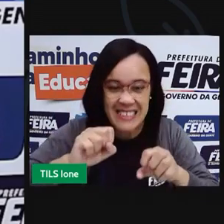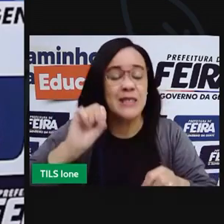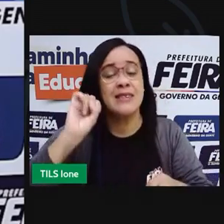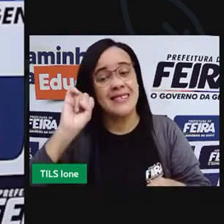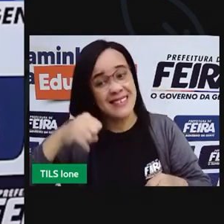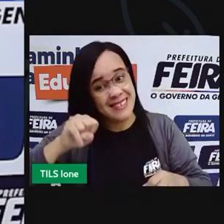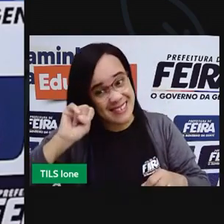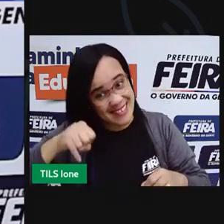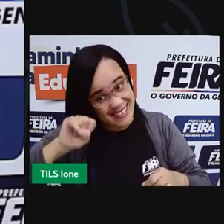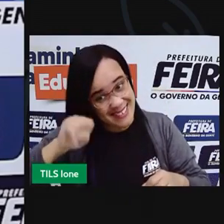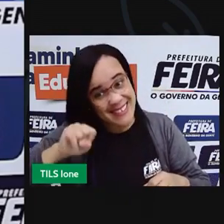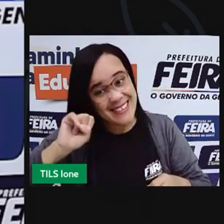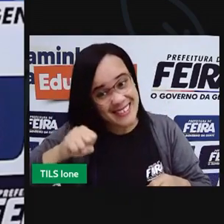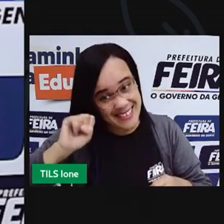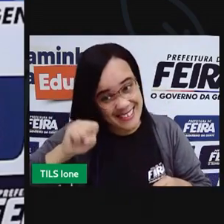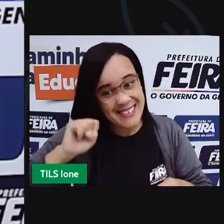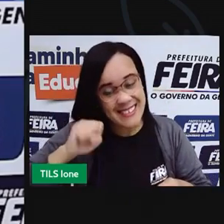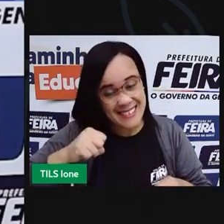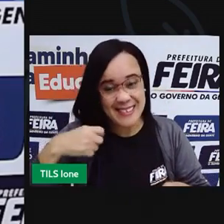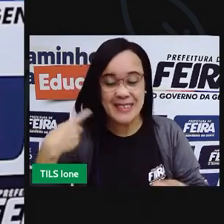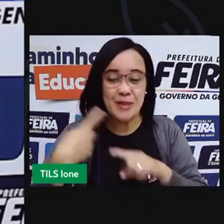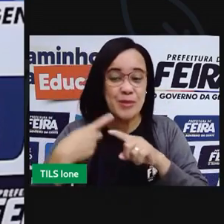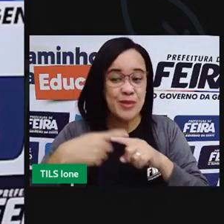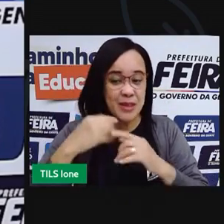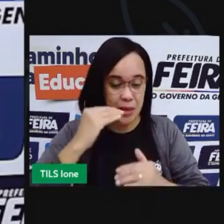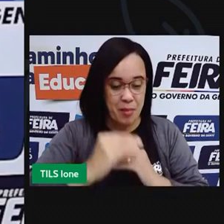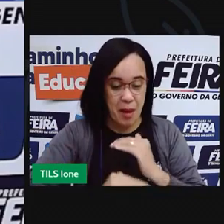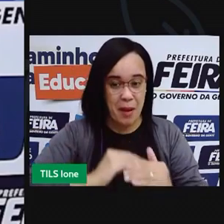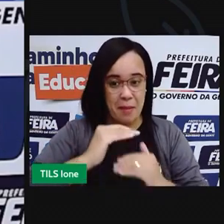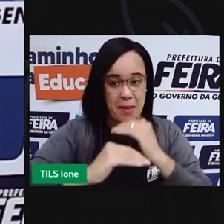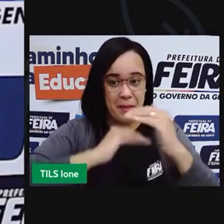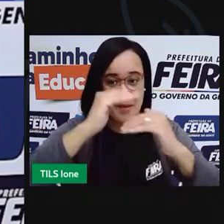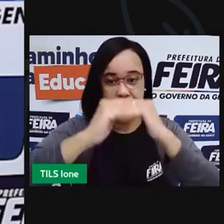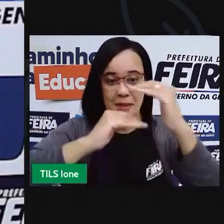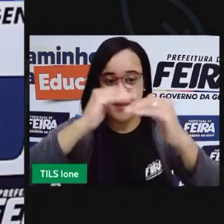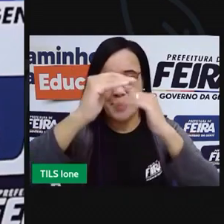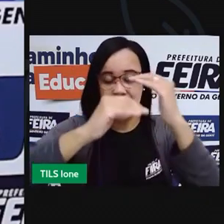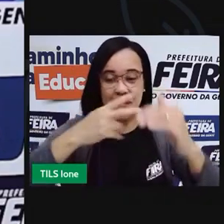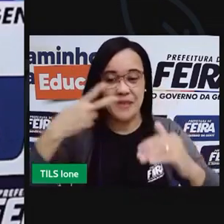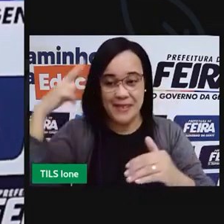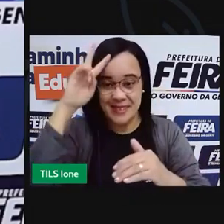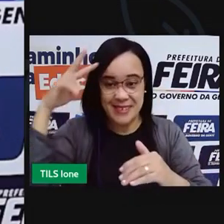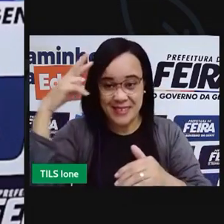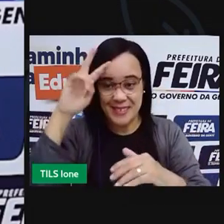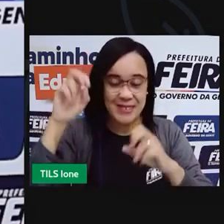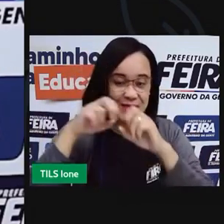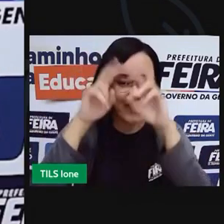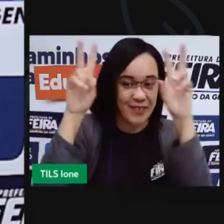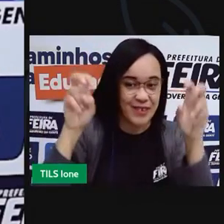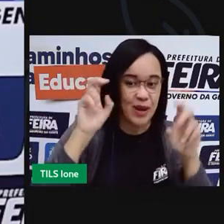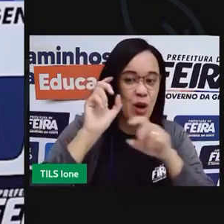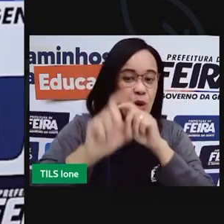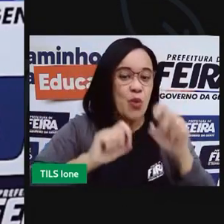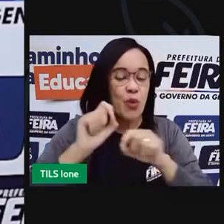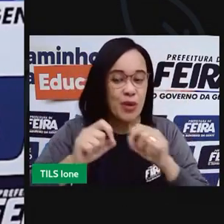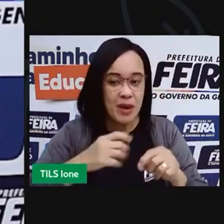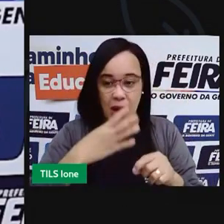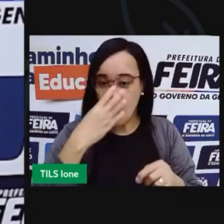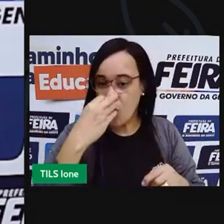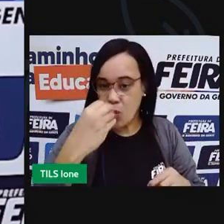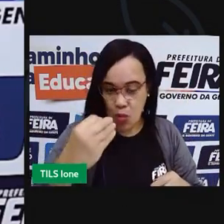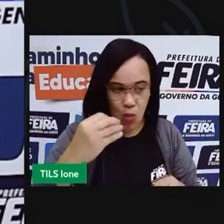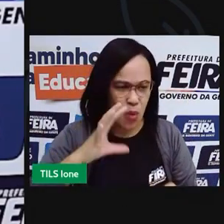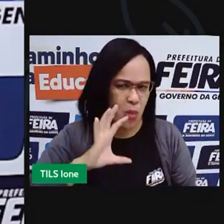Embora o desenvolvimento dessa história foi toda ali em volta do enredo, contando que o lobo